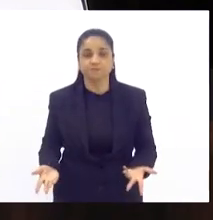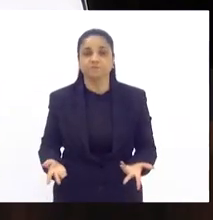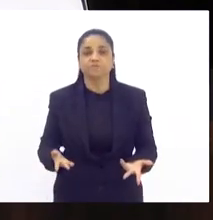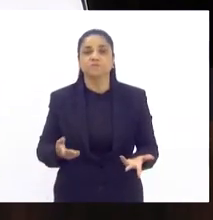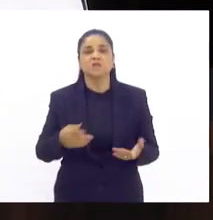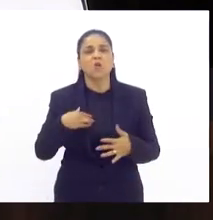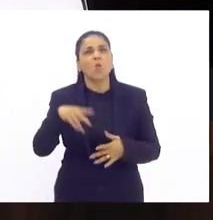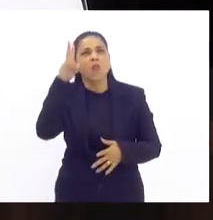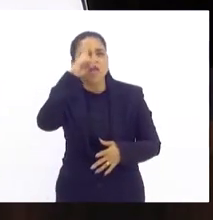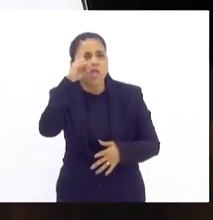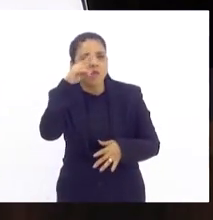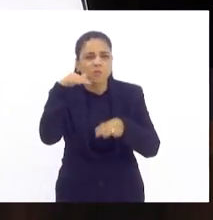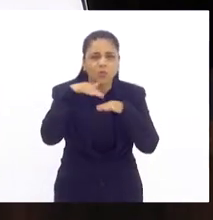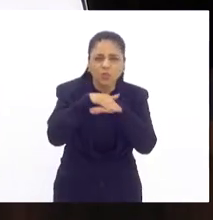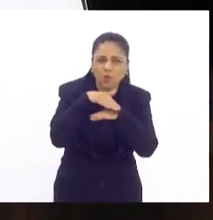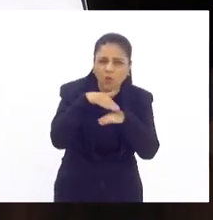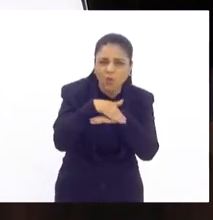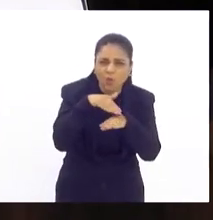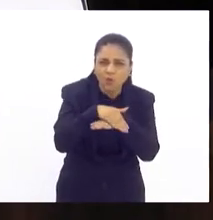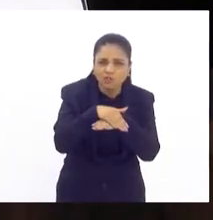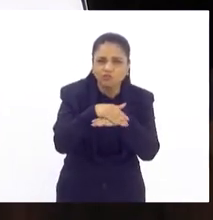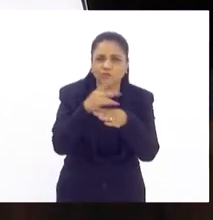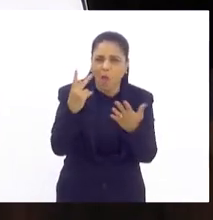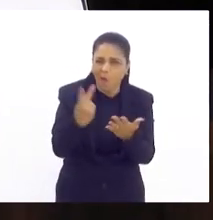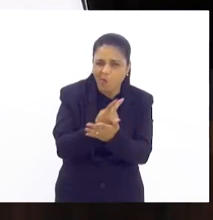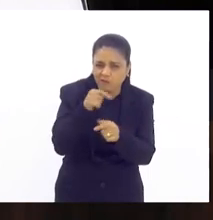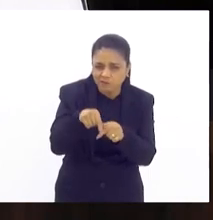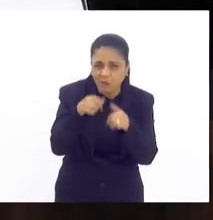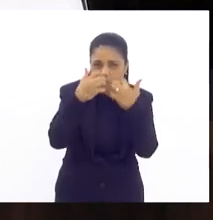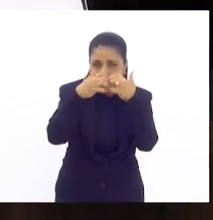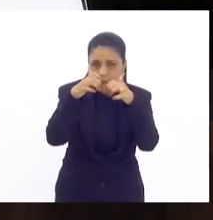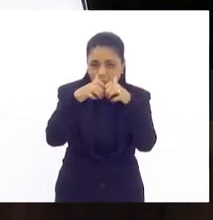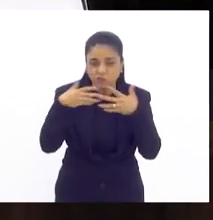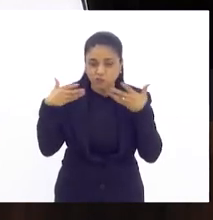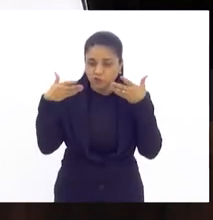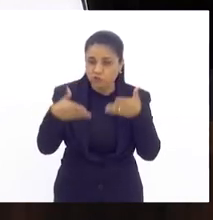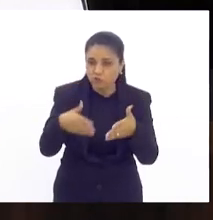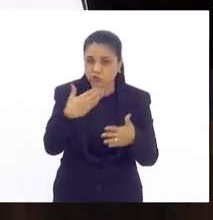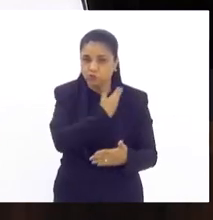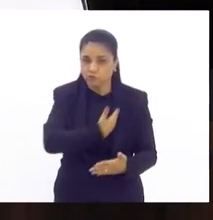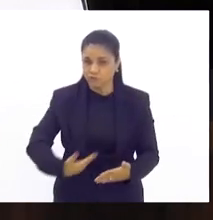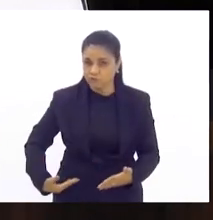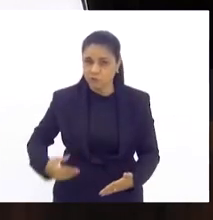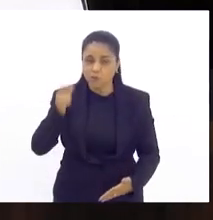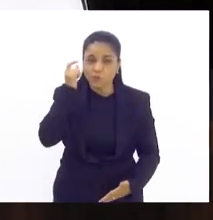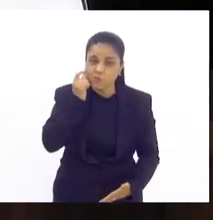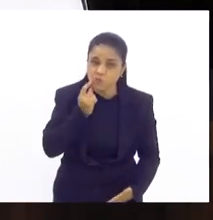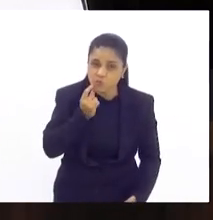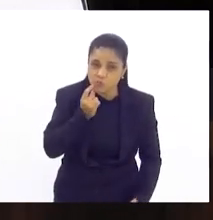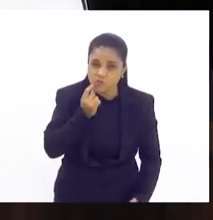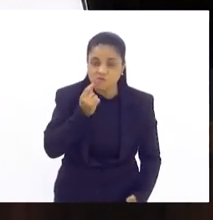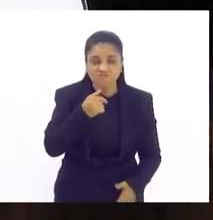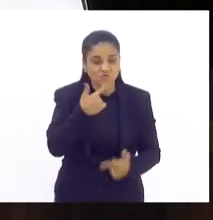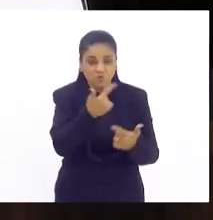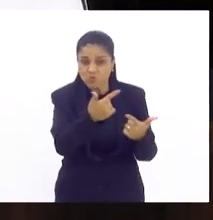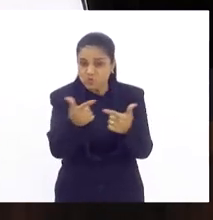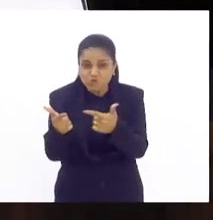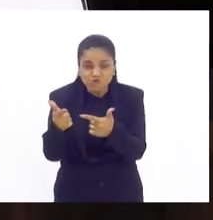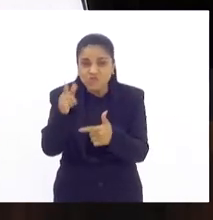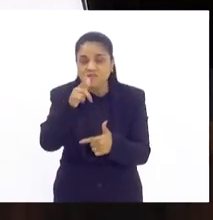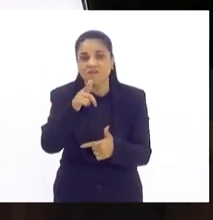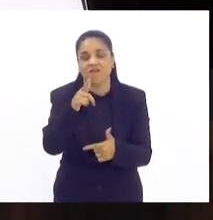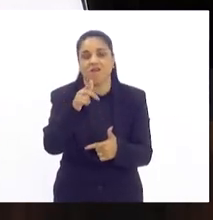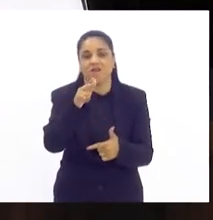na noite da tragédia, a gente chegou lá com o governador e vocês, sem ainda os equipamentos